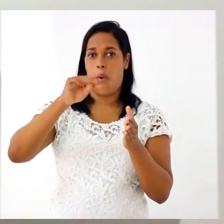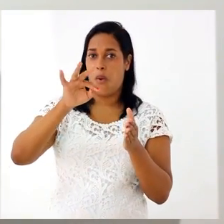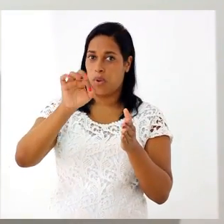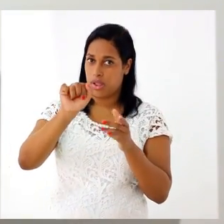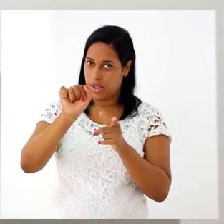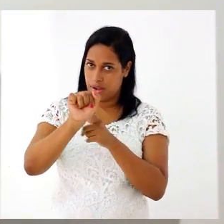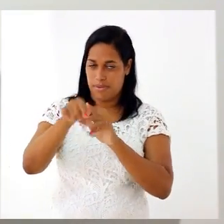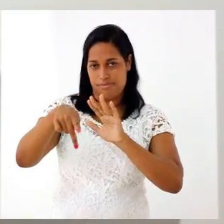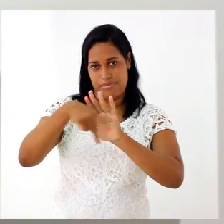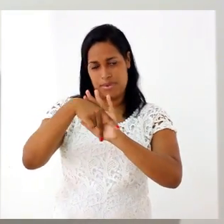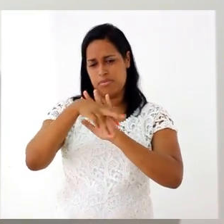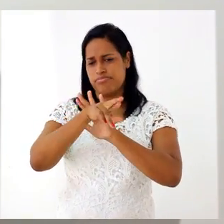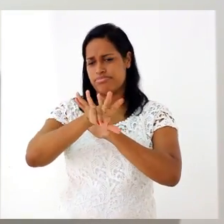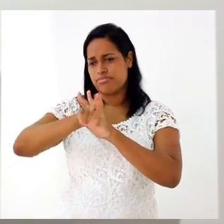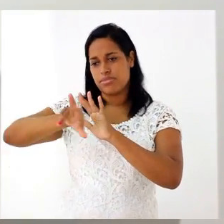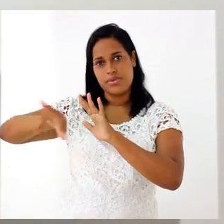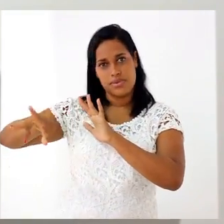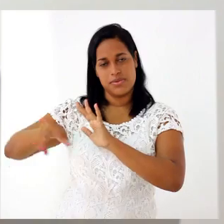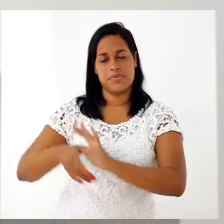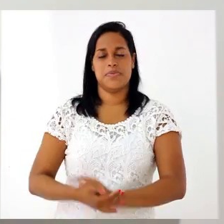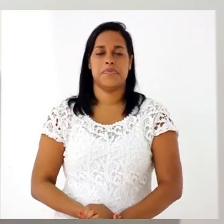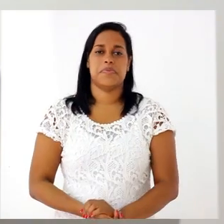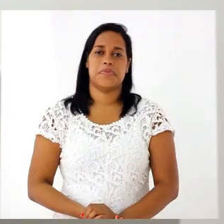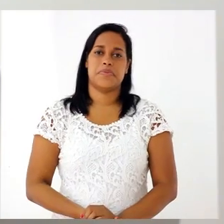associado a ele e por aí vai.